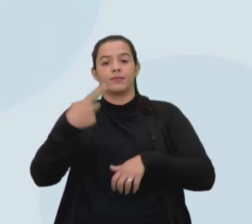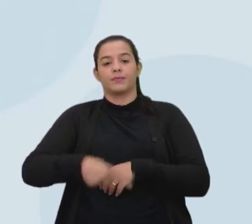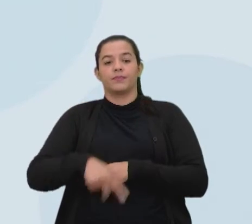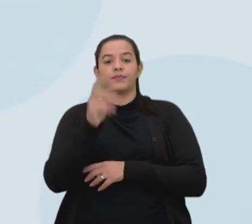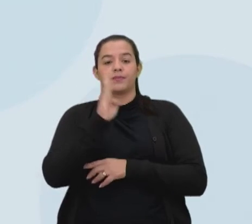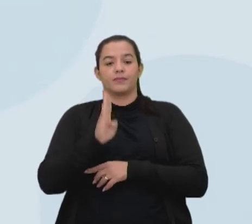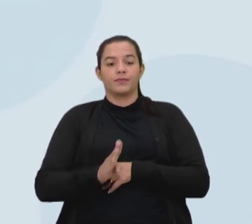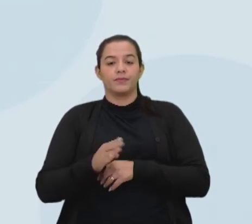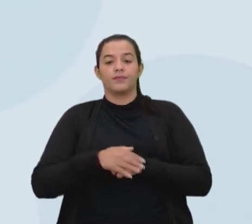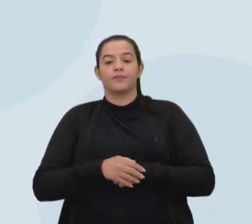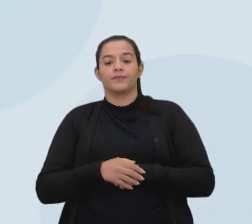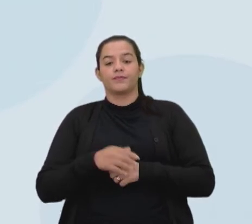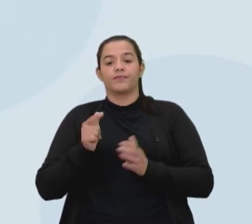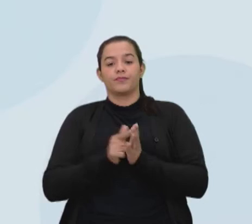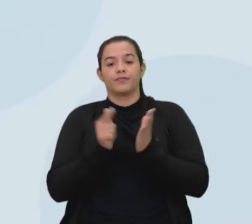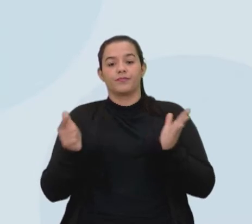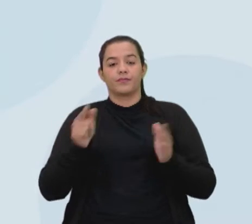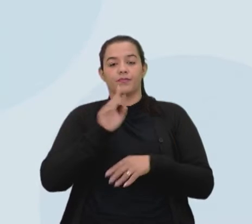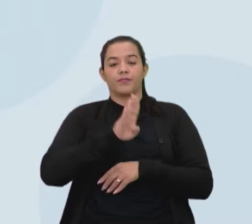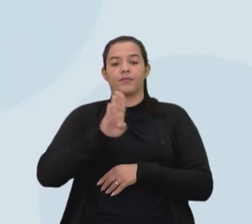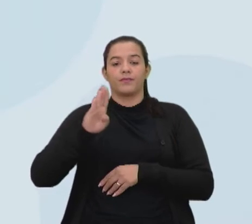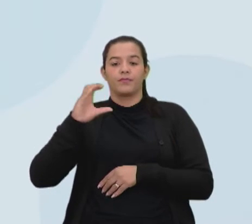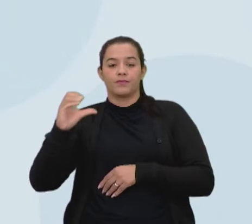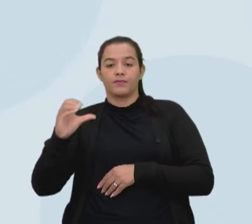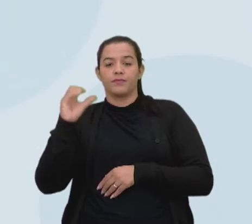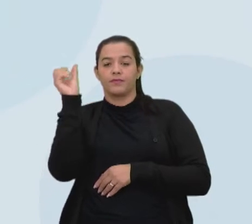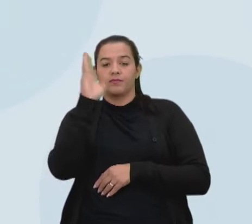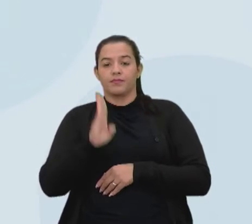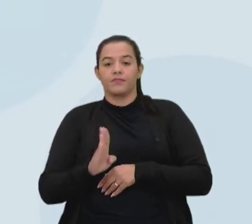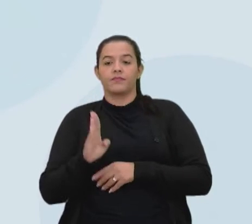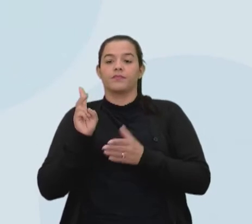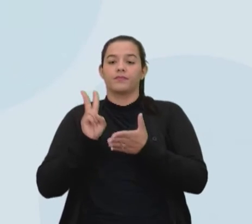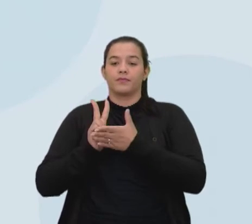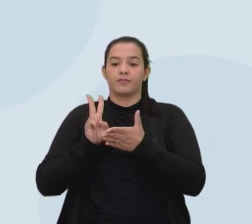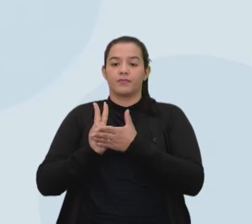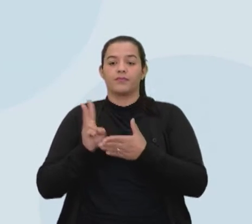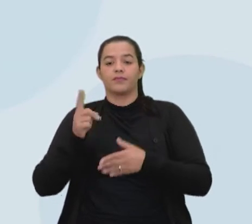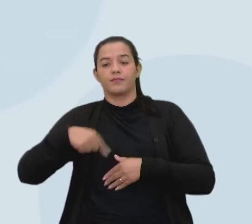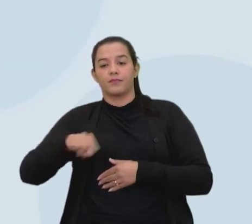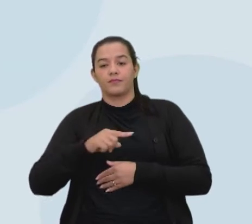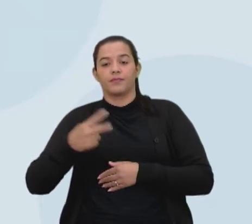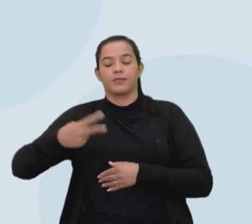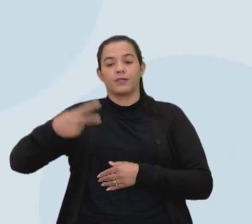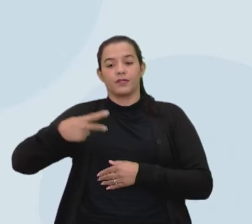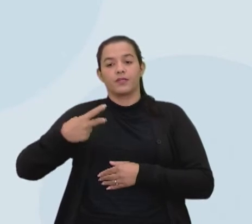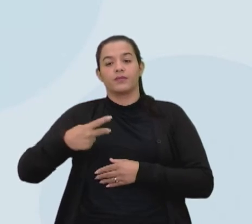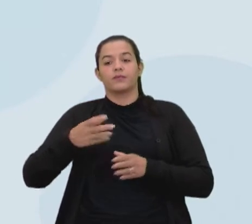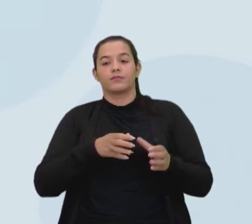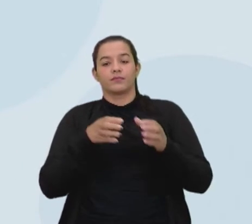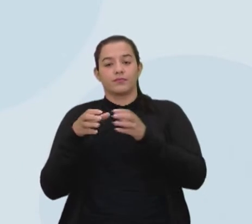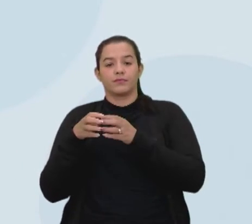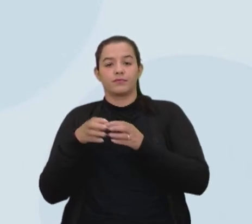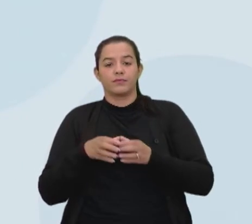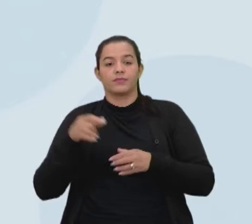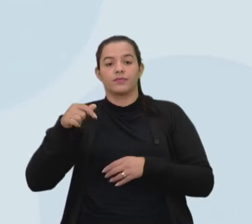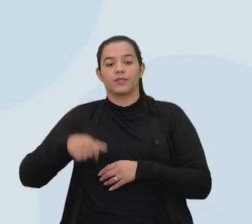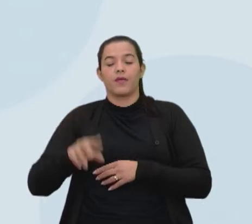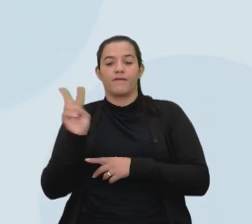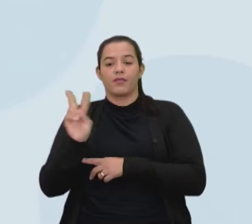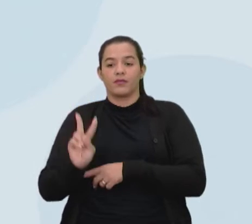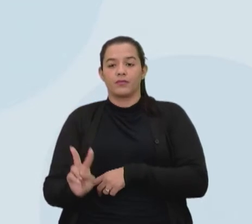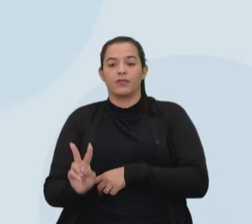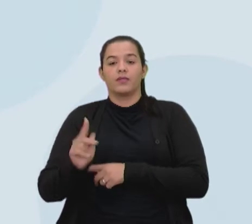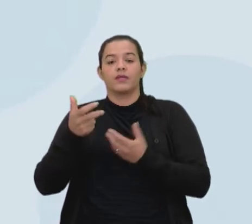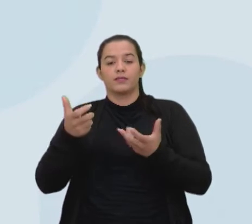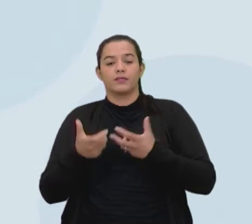segundo a reportagem da BBC Brasil, indígenas da etnia Waraô, que é a segunda maior etnia indígena na Venezuela, eles